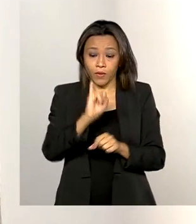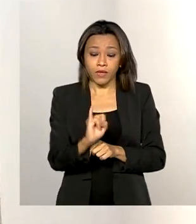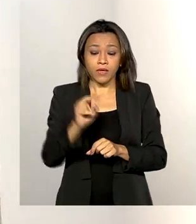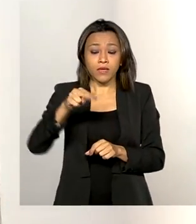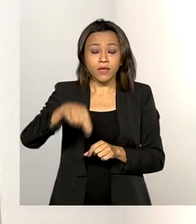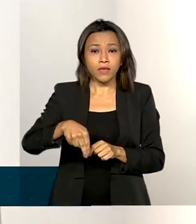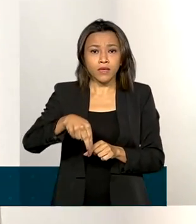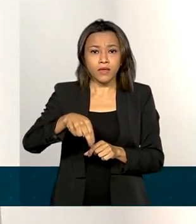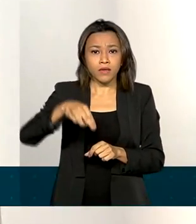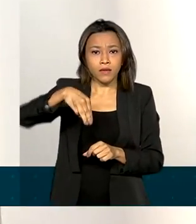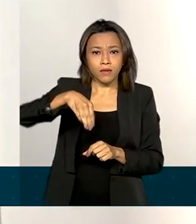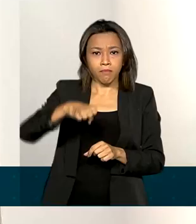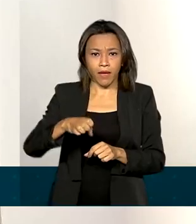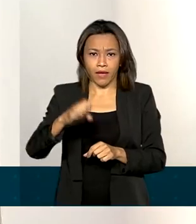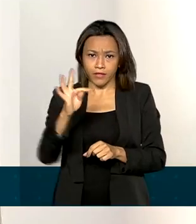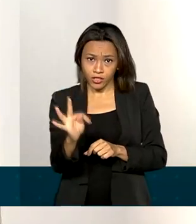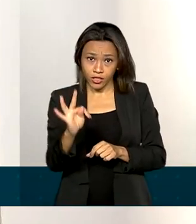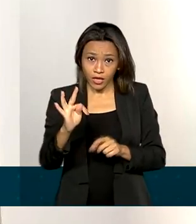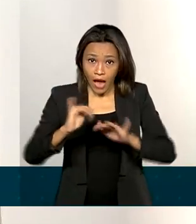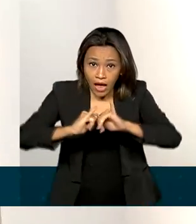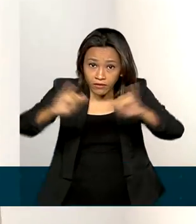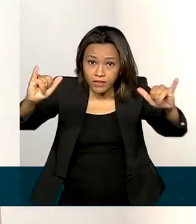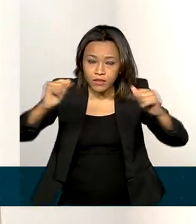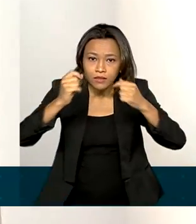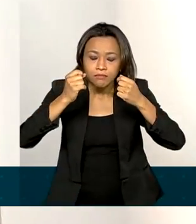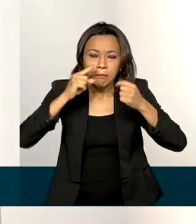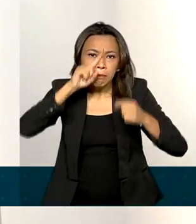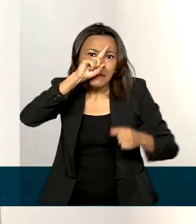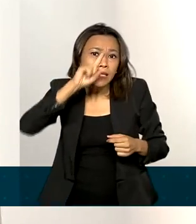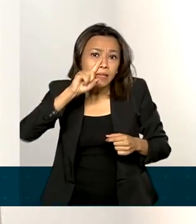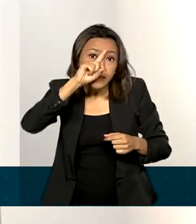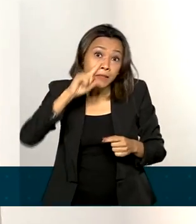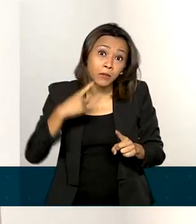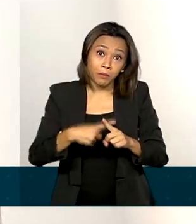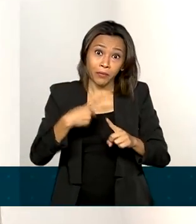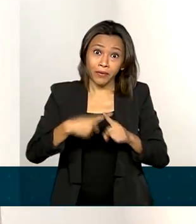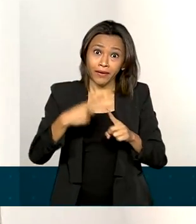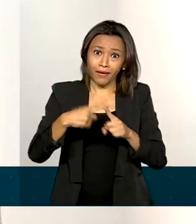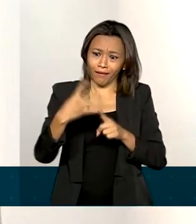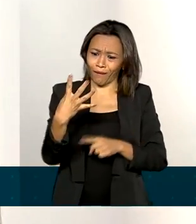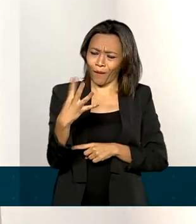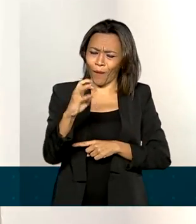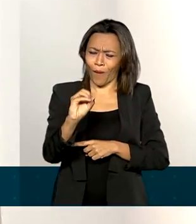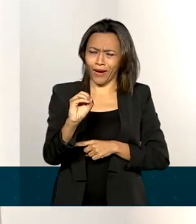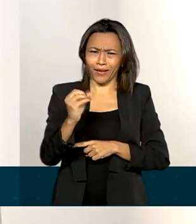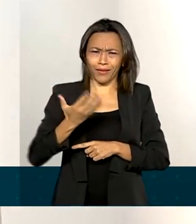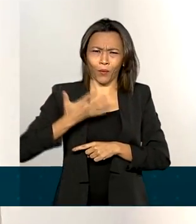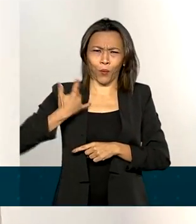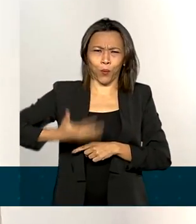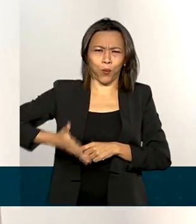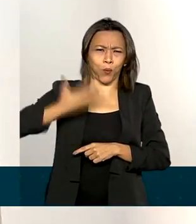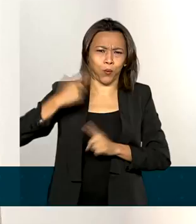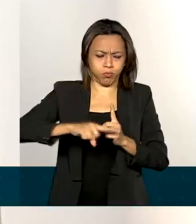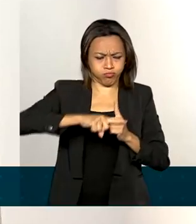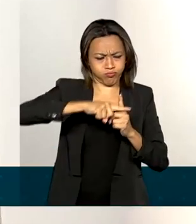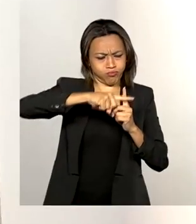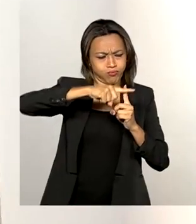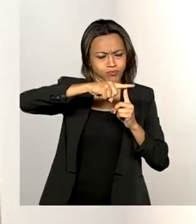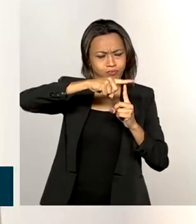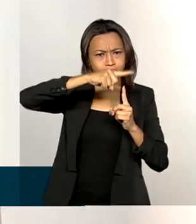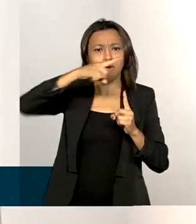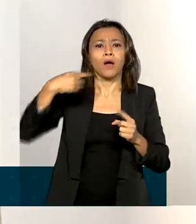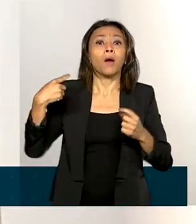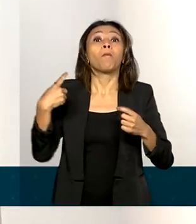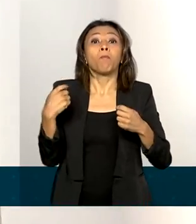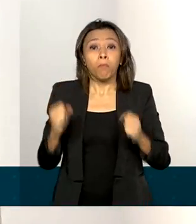emitiu o alerta de grande perigo porque com essa temperatura na casa dos 40 graus há o risco de hipetermia,